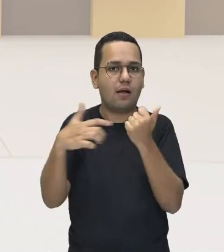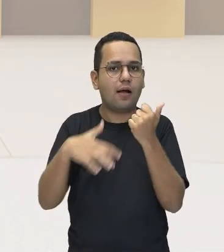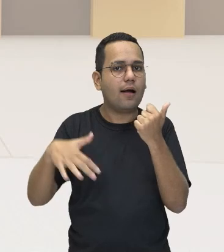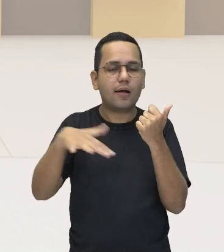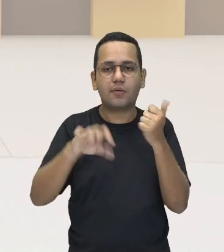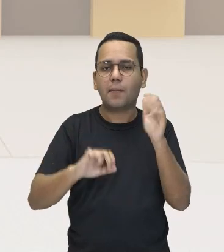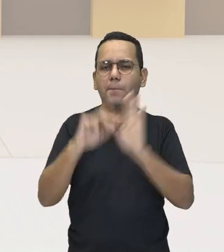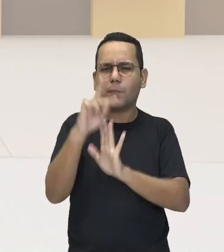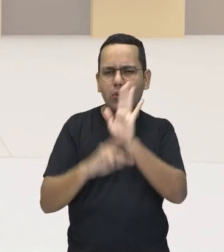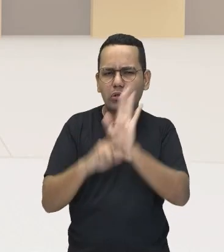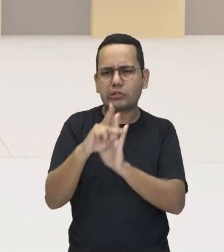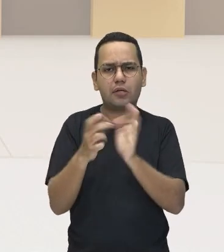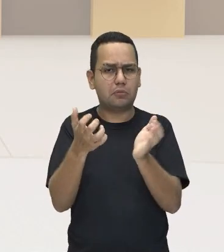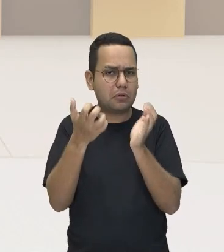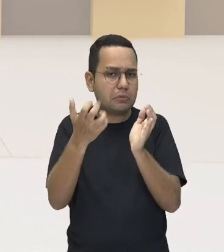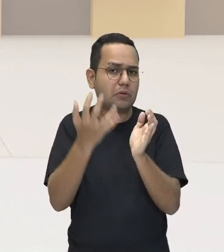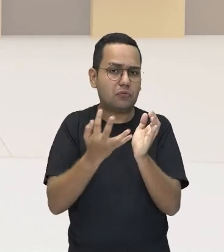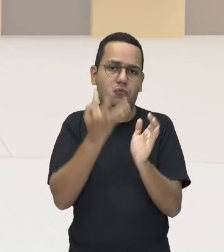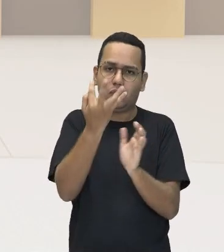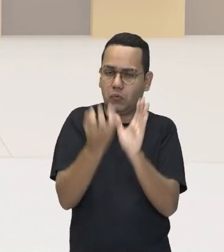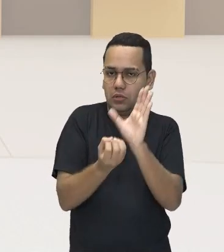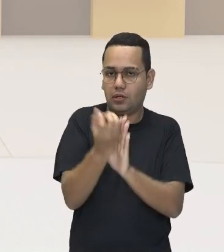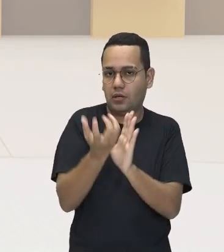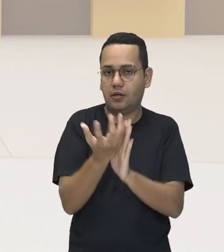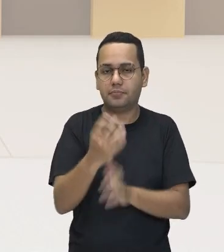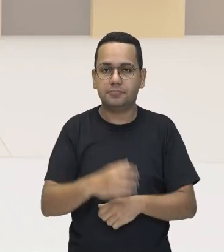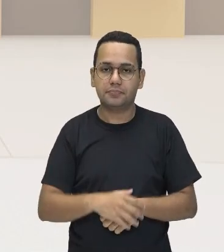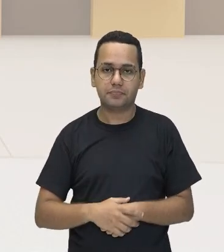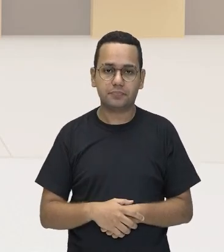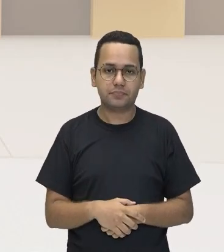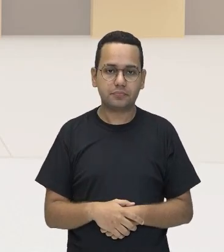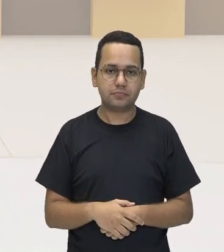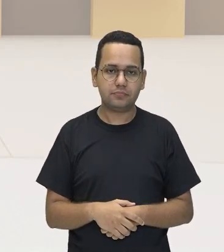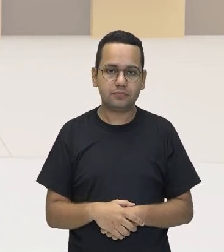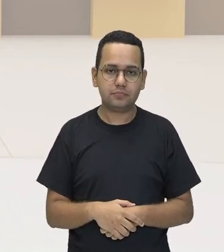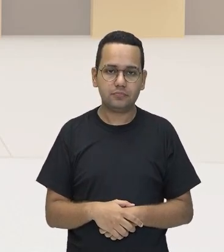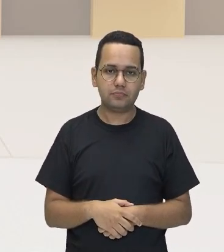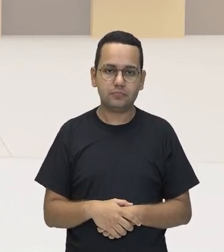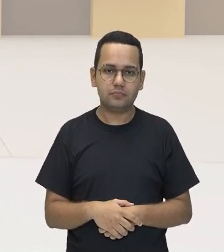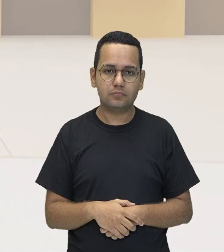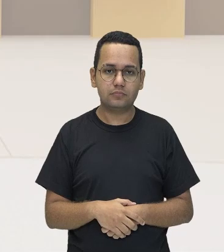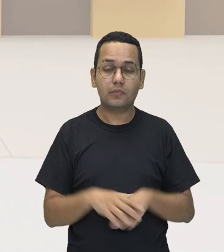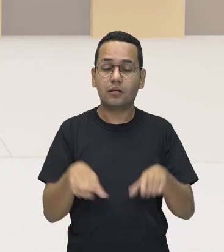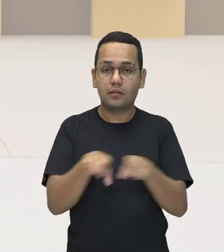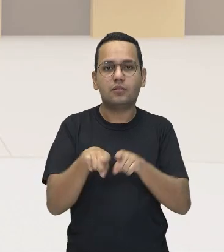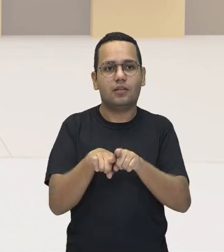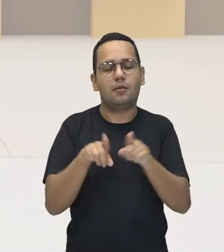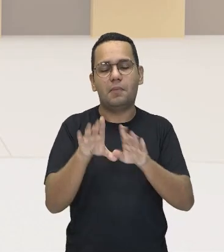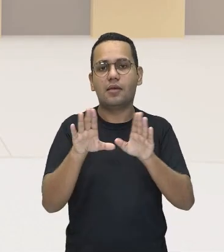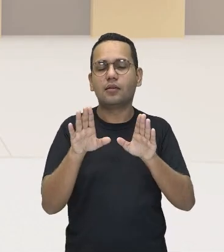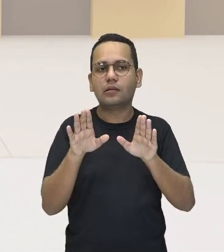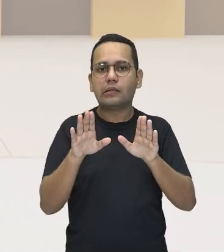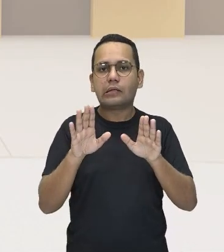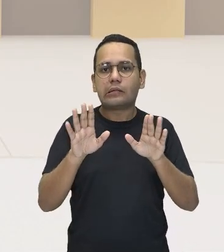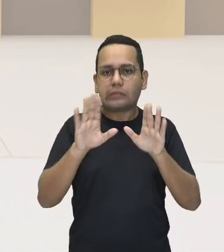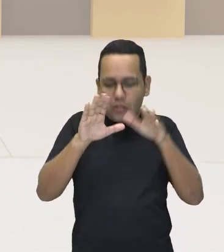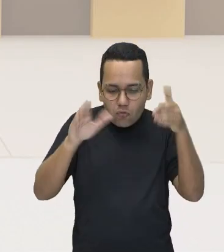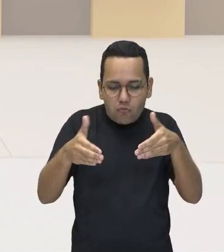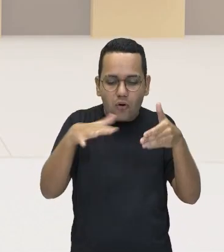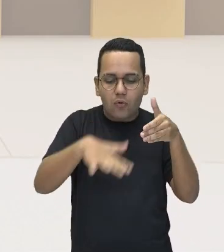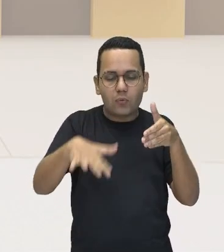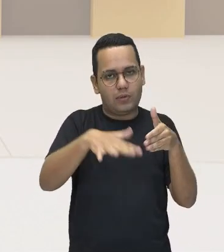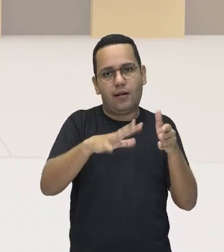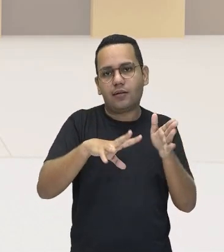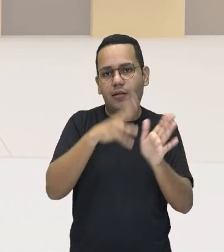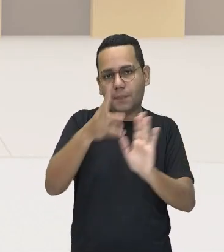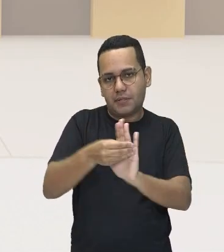que você acredita, né, e iniciativas também para a nossa região amazônica. Então, parcerias